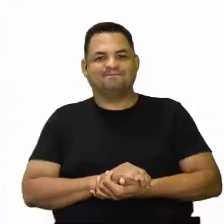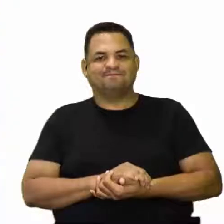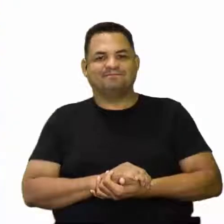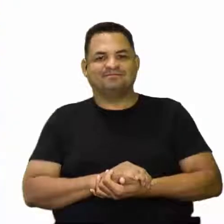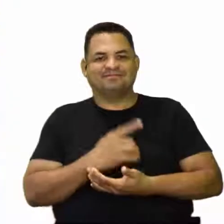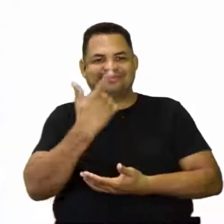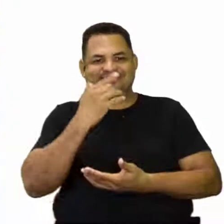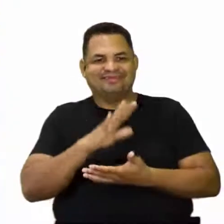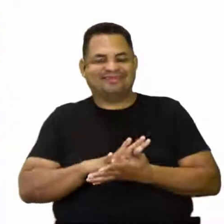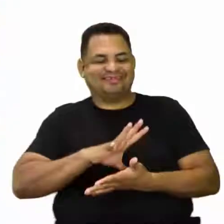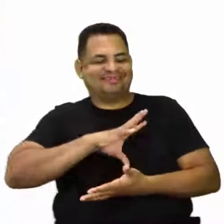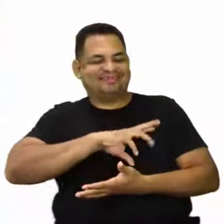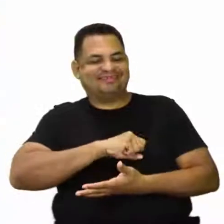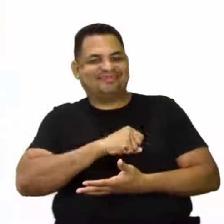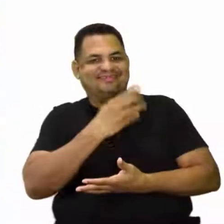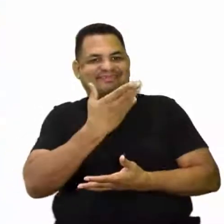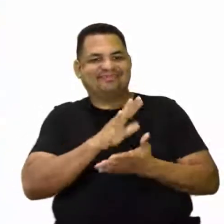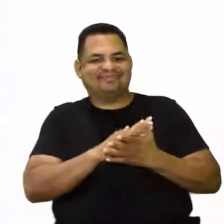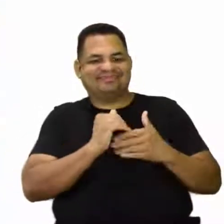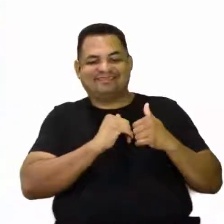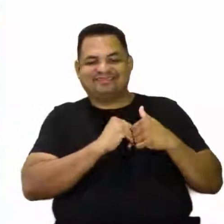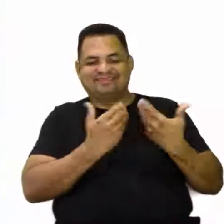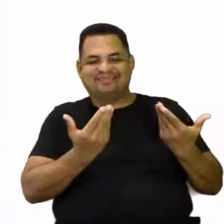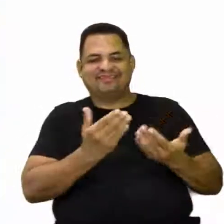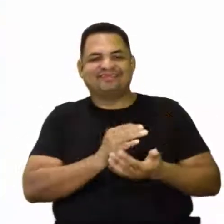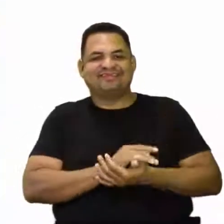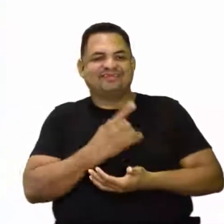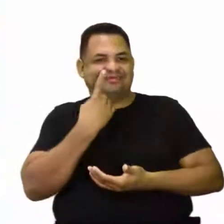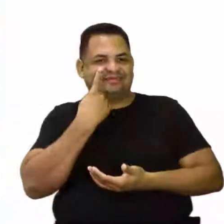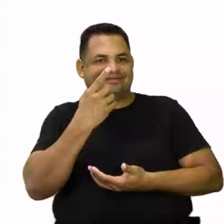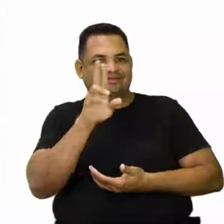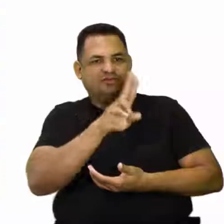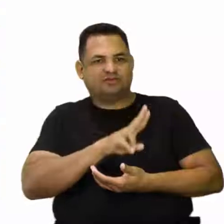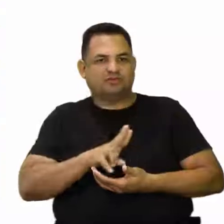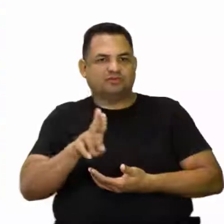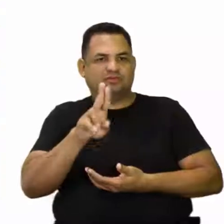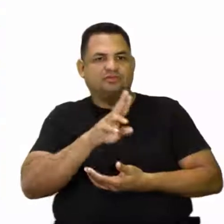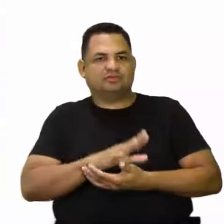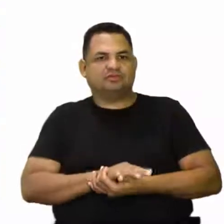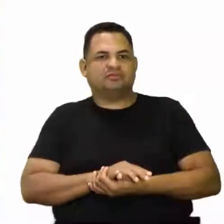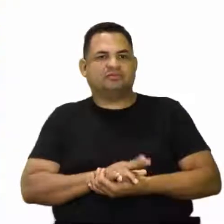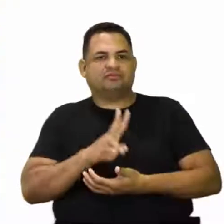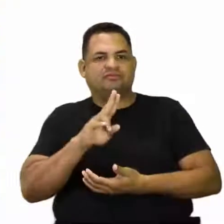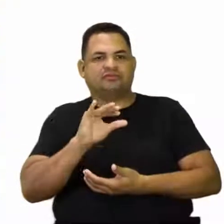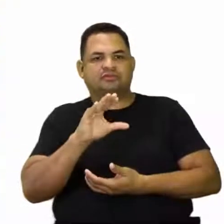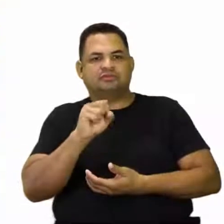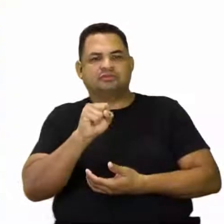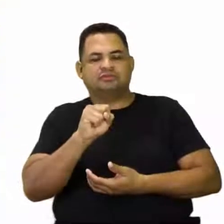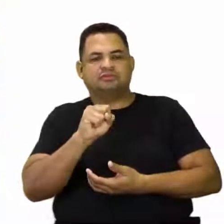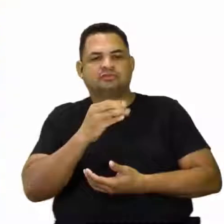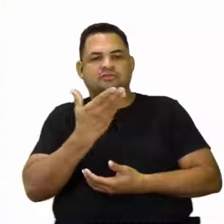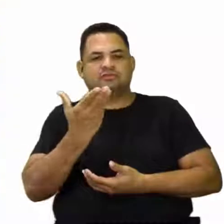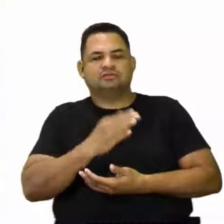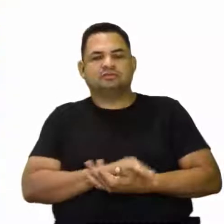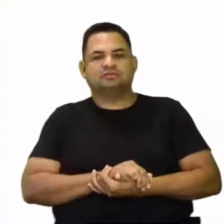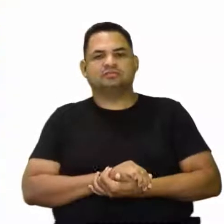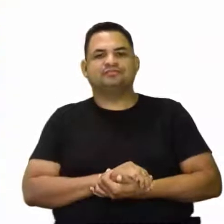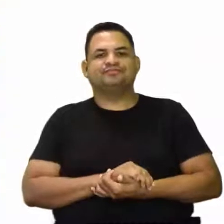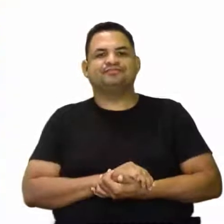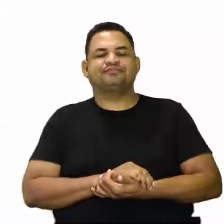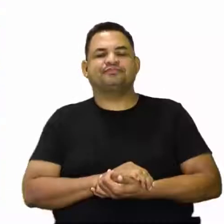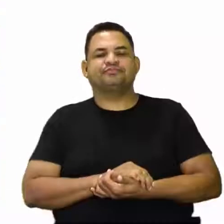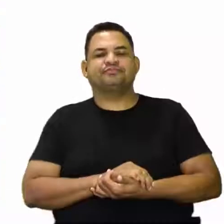Tadinho, ele é todo apaixonado e ela só dá fora no bichinho. E olha lá, o uso do vos. O uso do voceu. Então, vamos